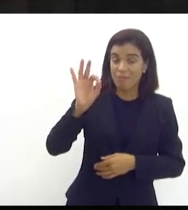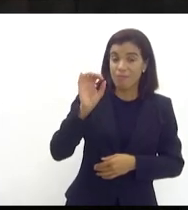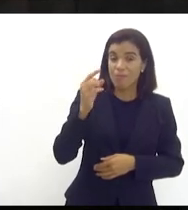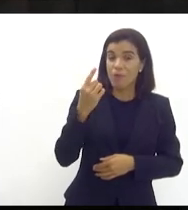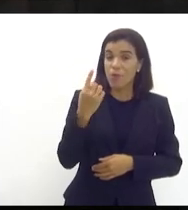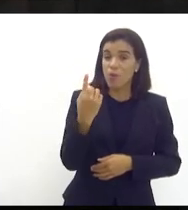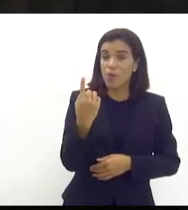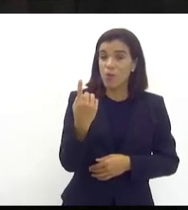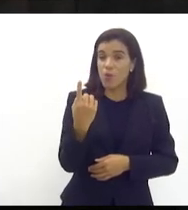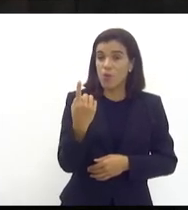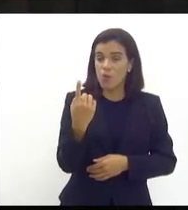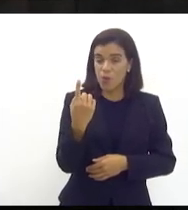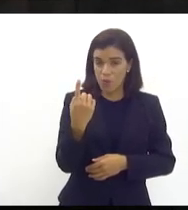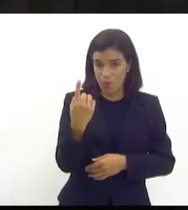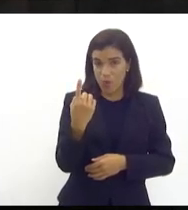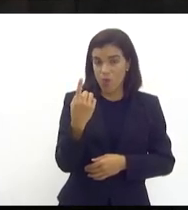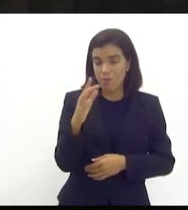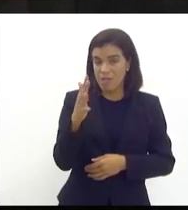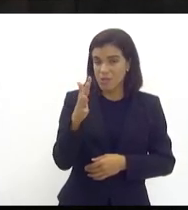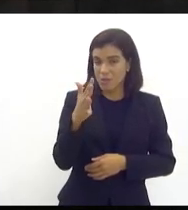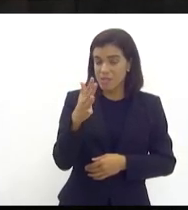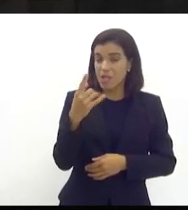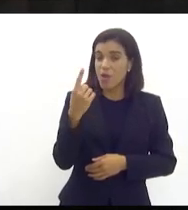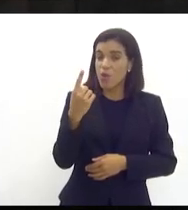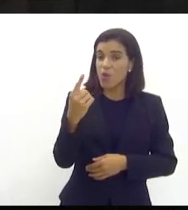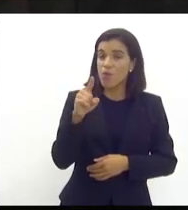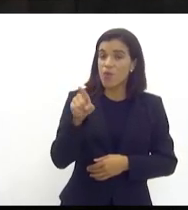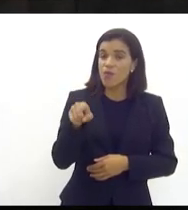ponto que está vigindo, em média, é